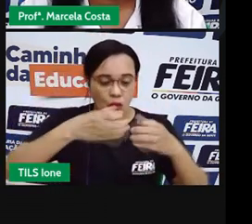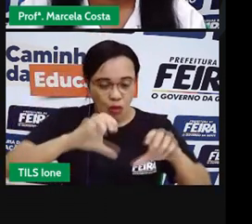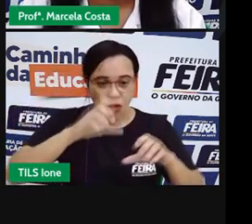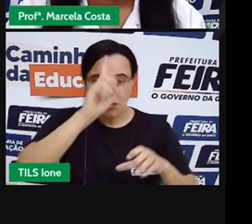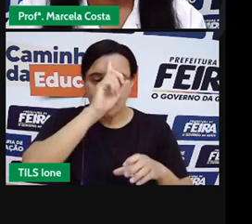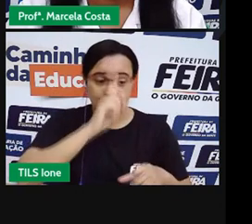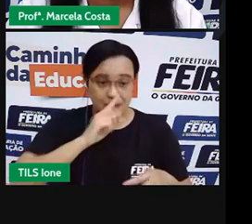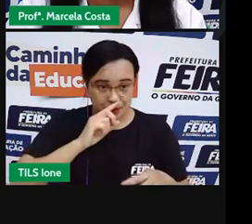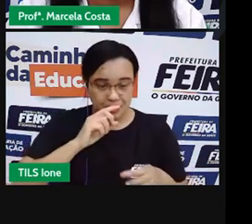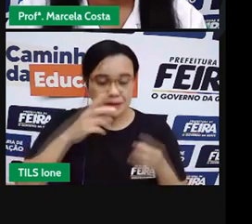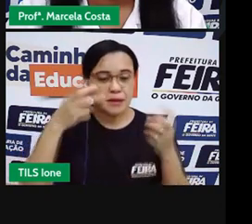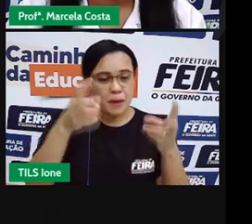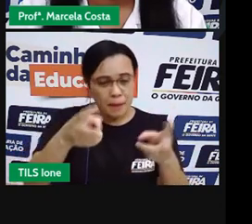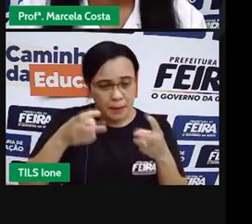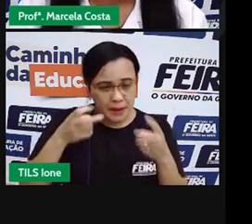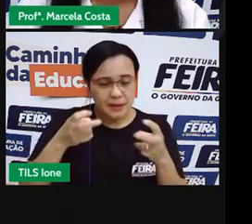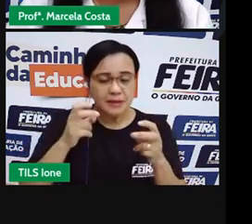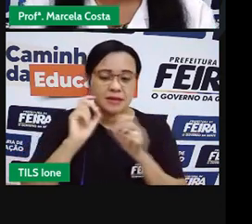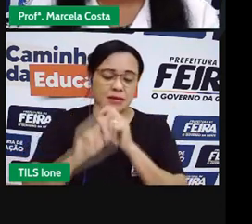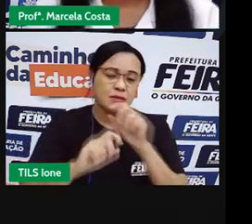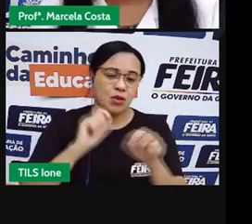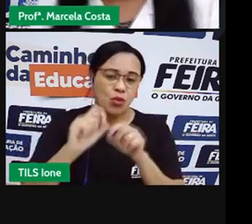Perceberam que